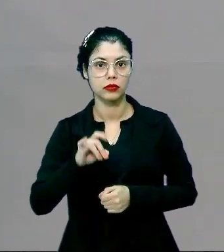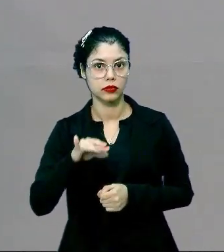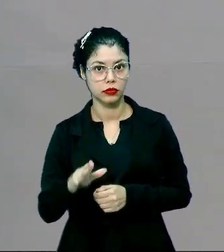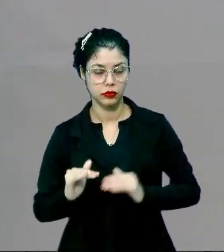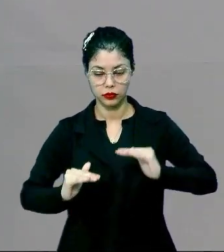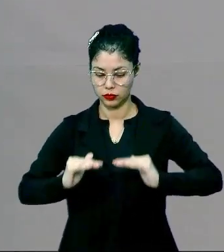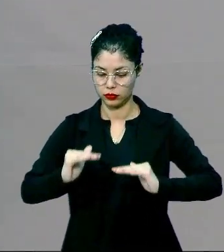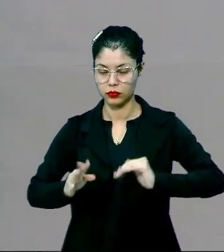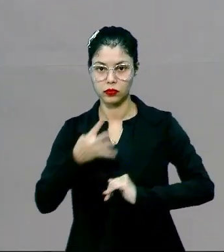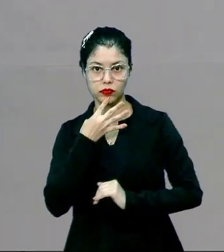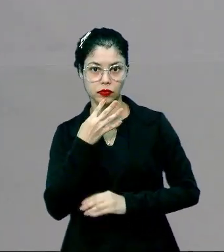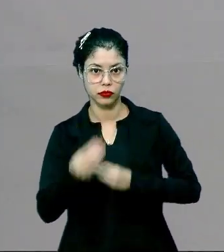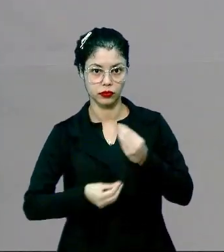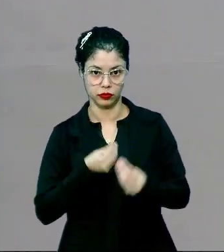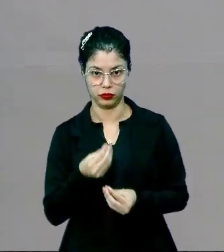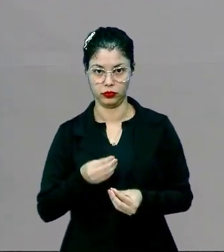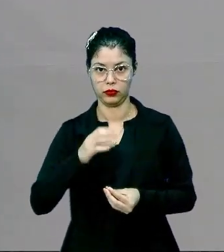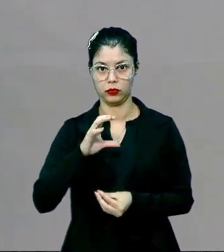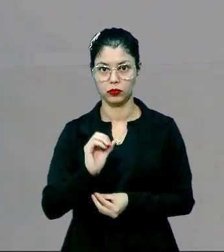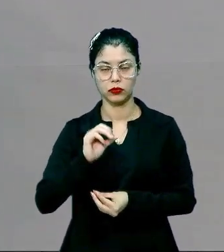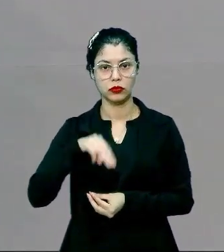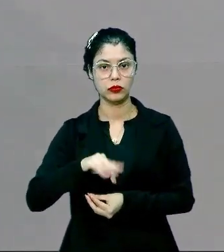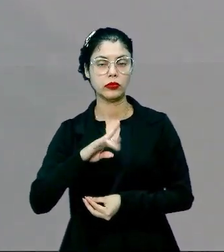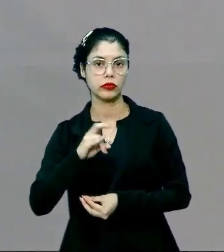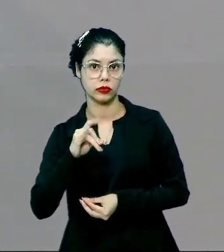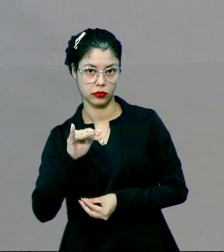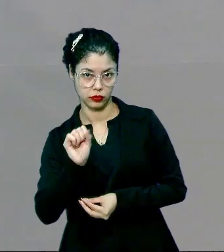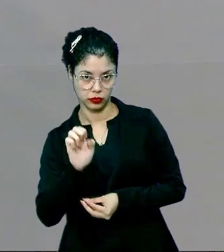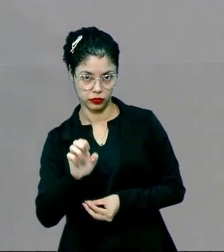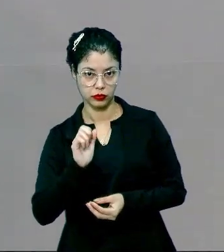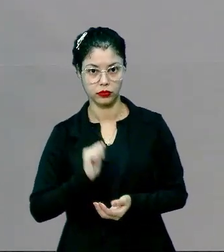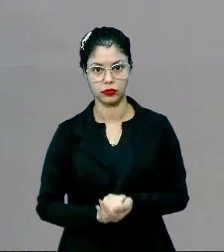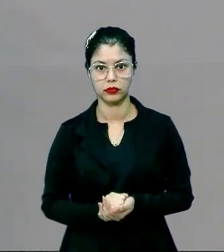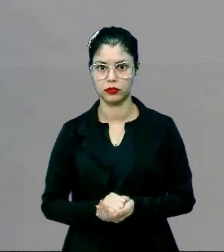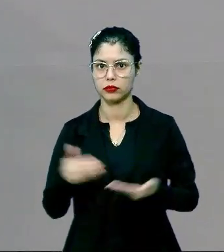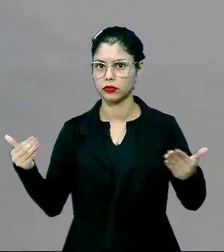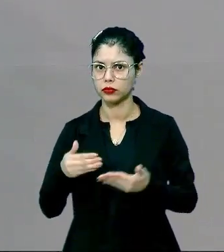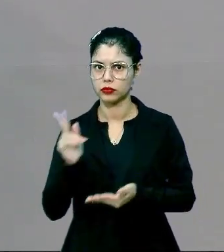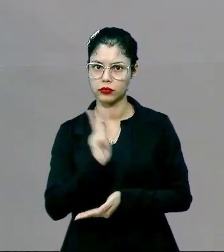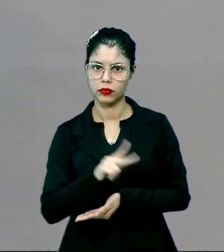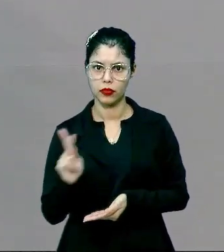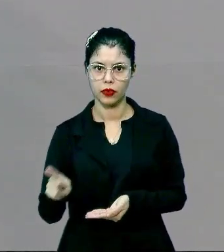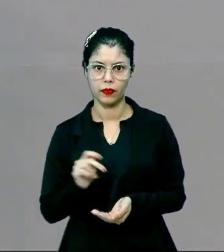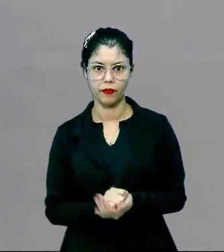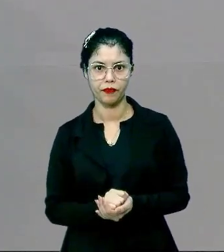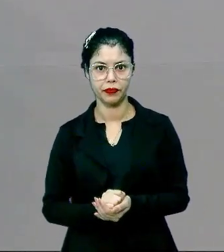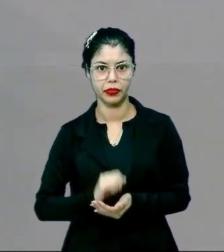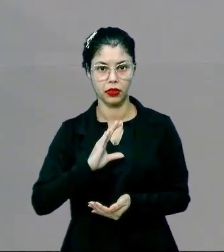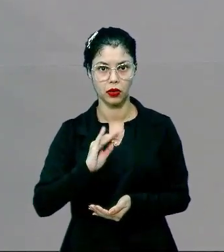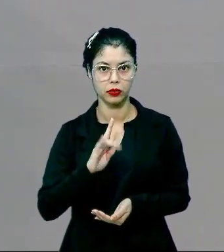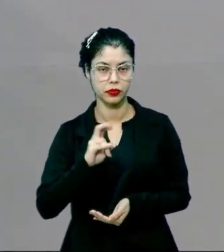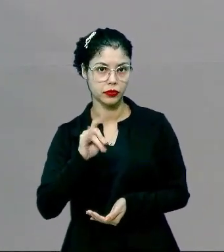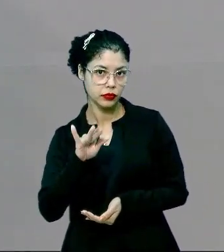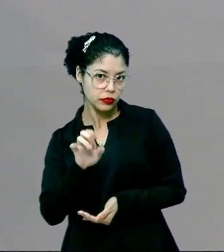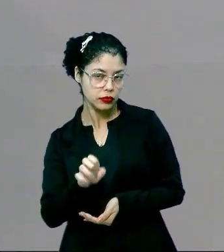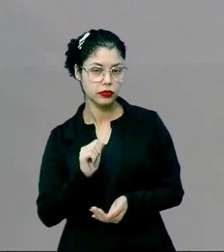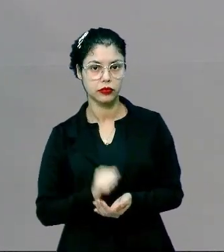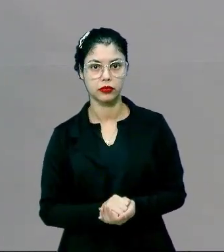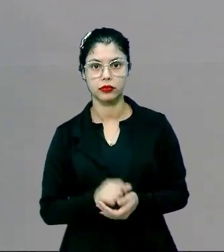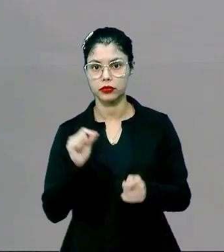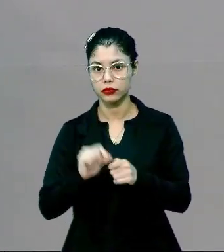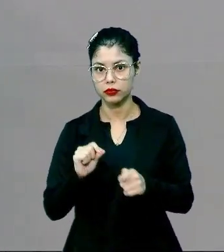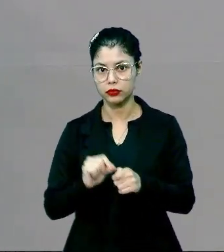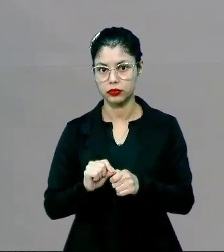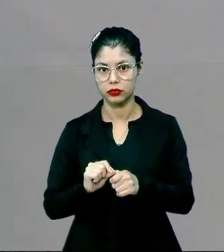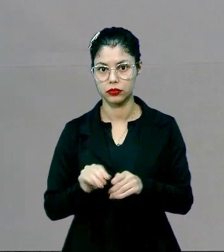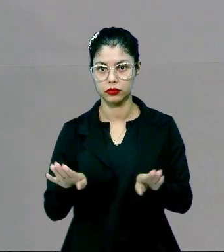do equilíbrio, conhecido como homeostase. Tá. Agora, professora, quem são os componentes, quais são os órgãos que fazem